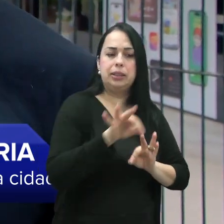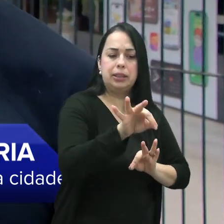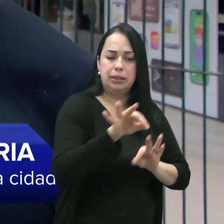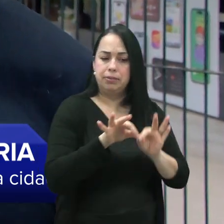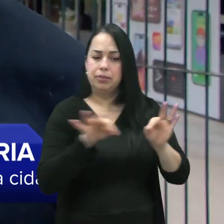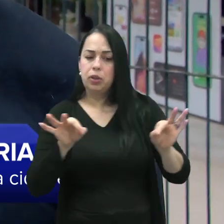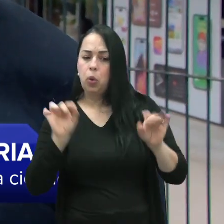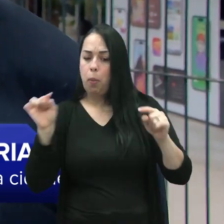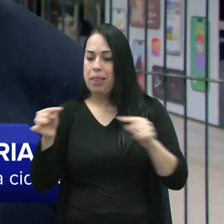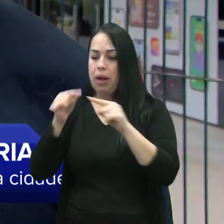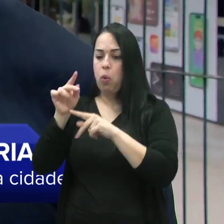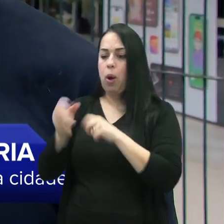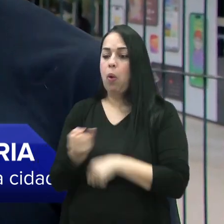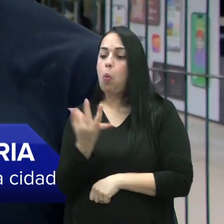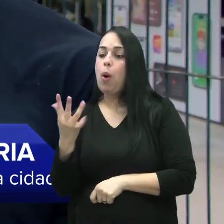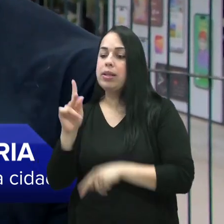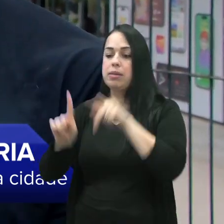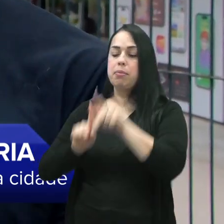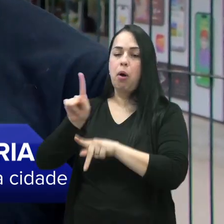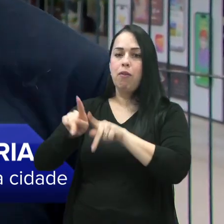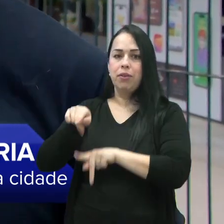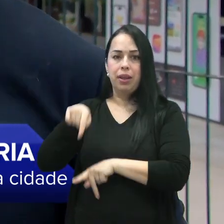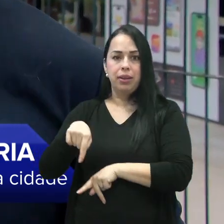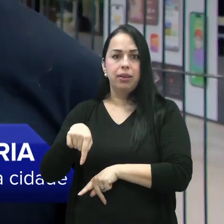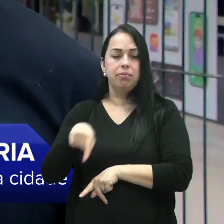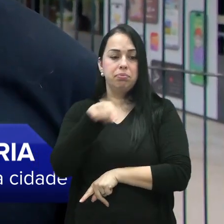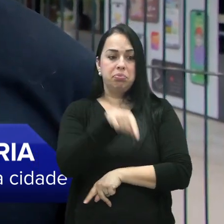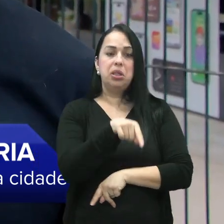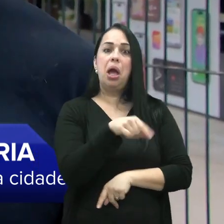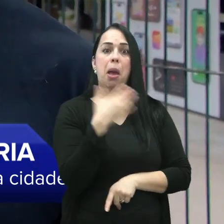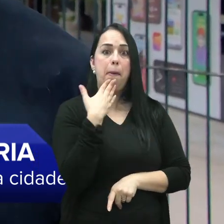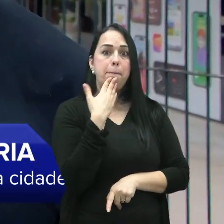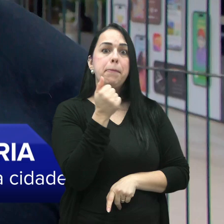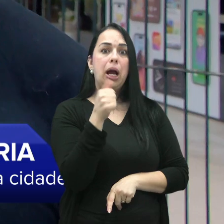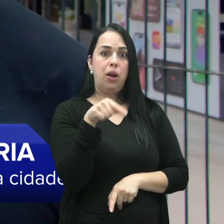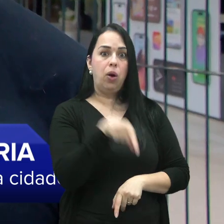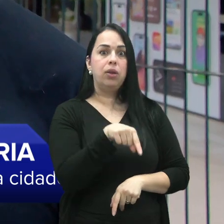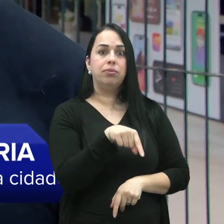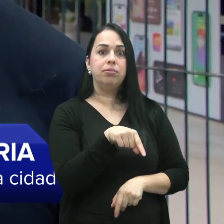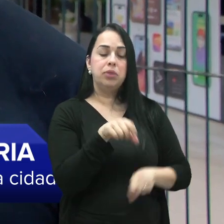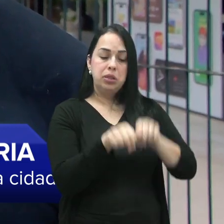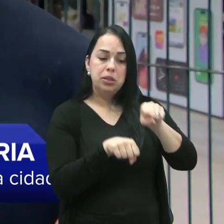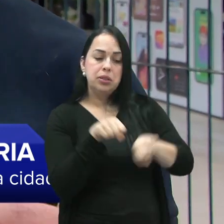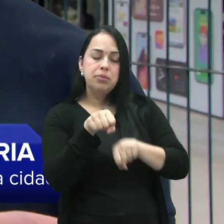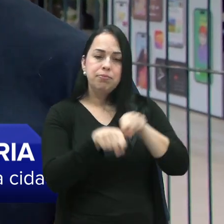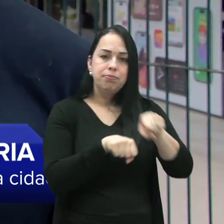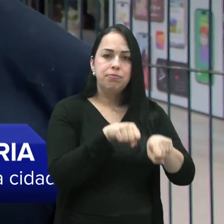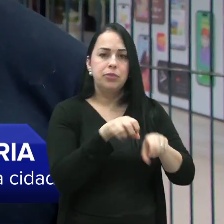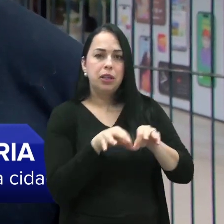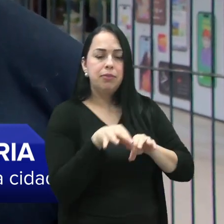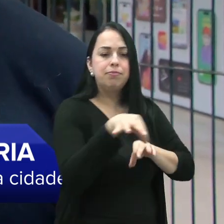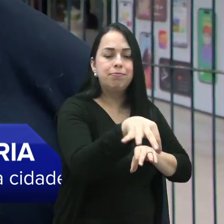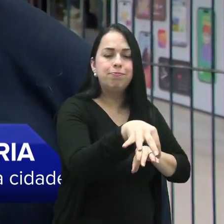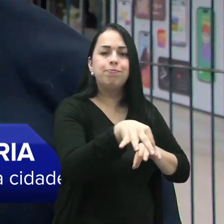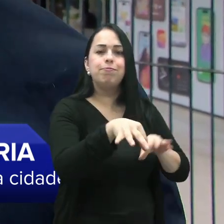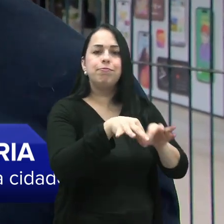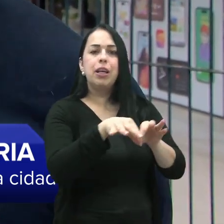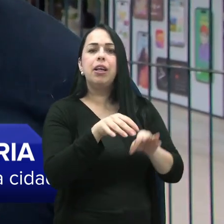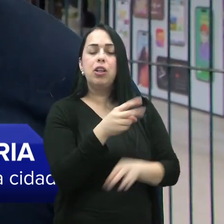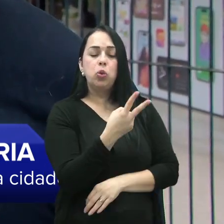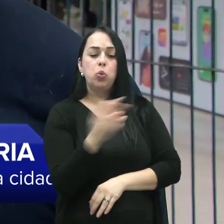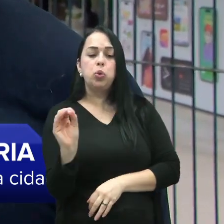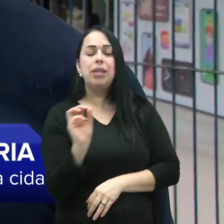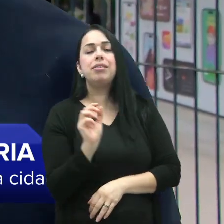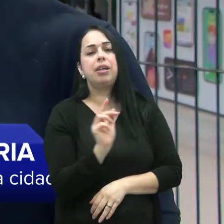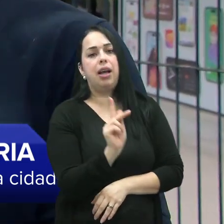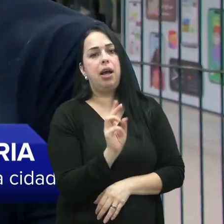pela população que São José tem, quando a gente compara com outras cidades, São José é um dos melhores sistemas cicloviários do Brasil. Então esse tamanho dessa